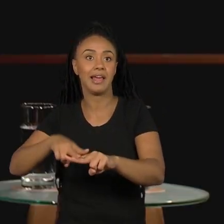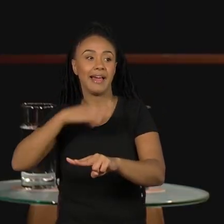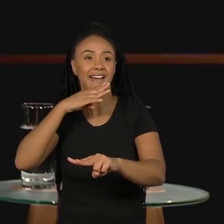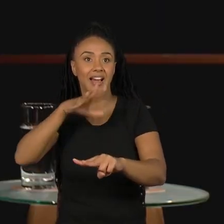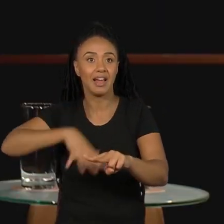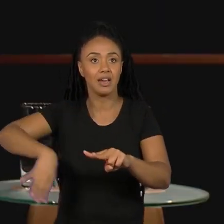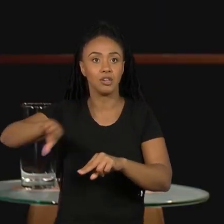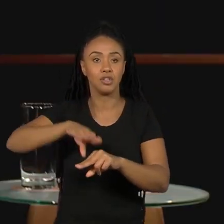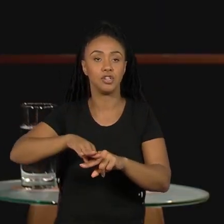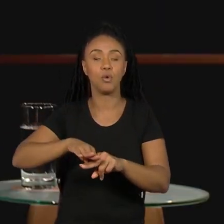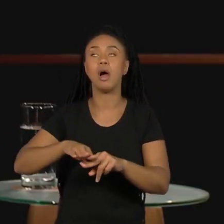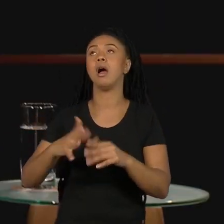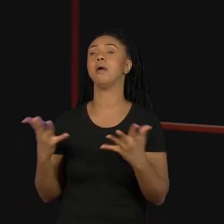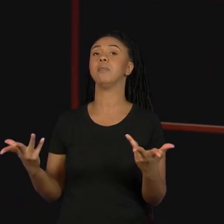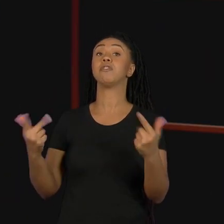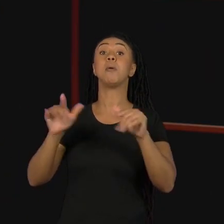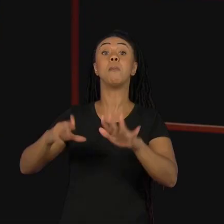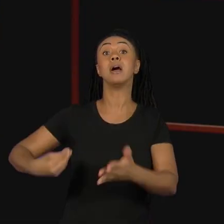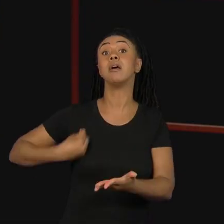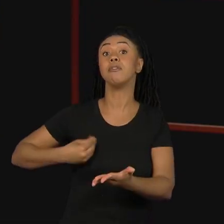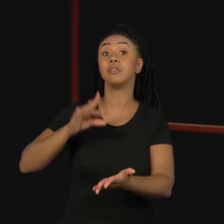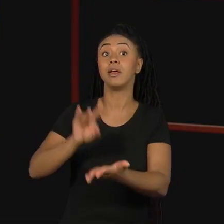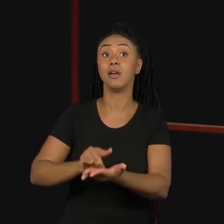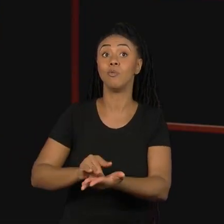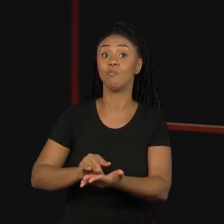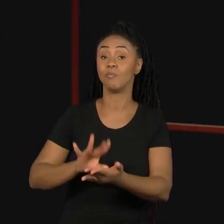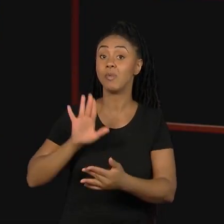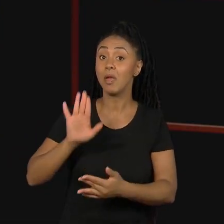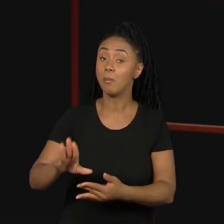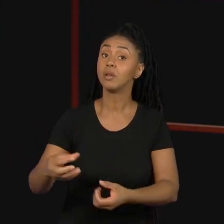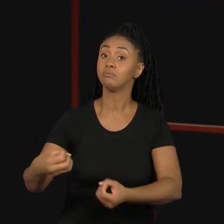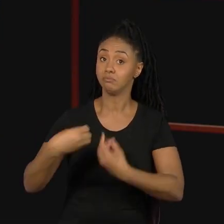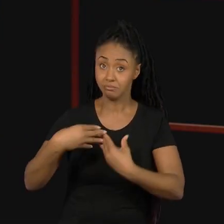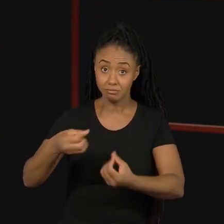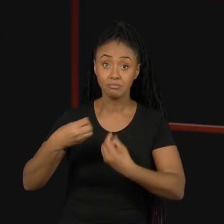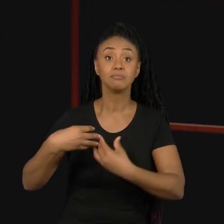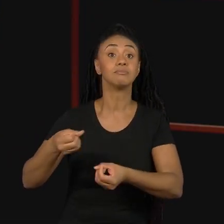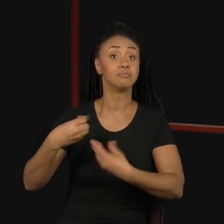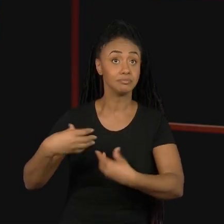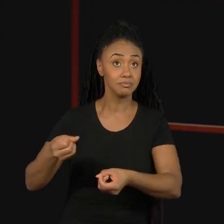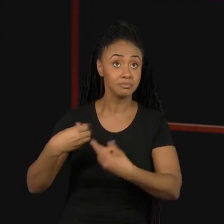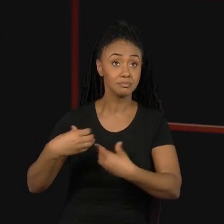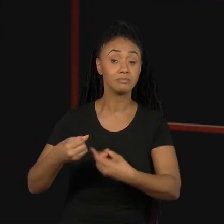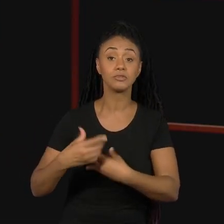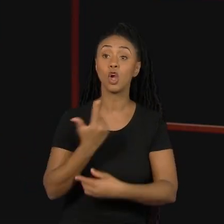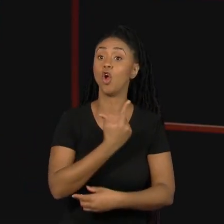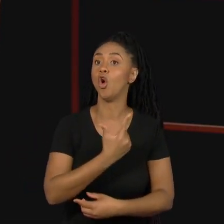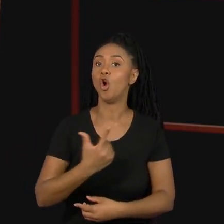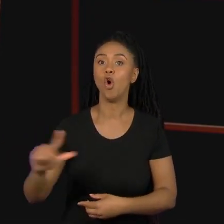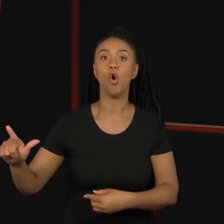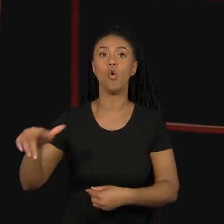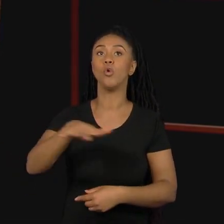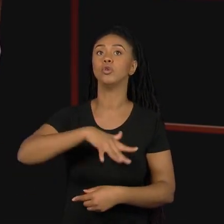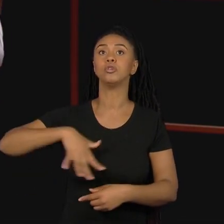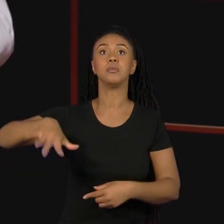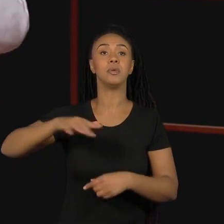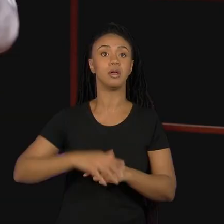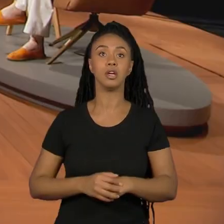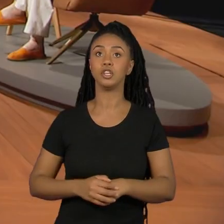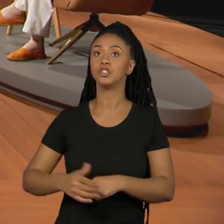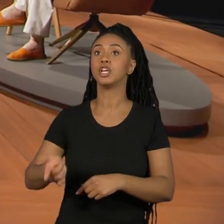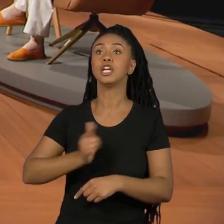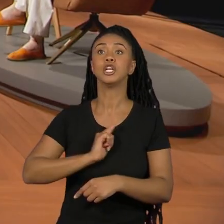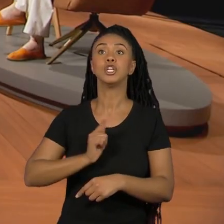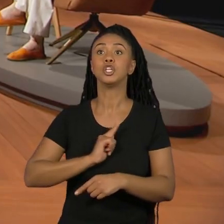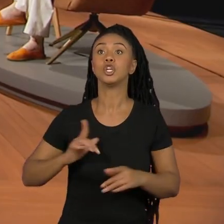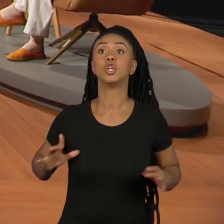com a vida real. Mas foi uma experiência muito importante para mim. Estar lá dentro, ver como dividir outro universo. O cinema de sábado à noite, quando todo